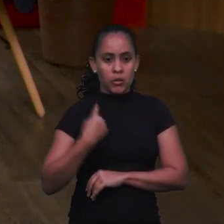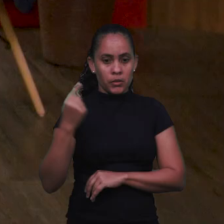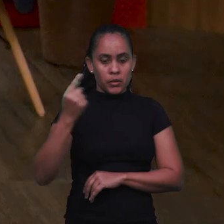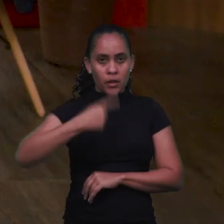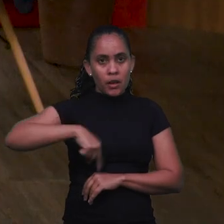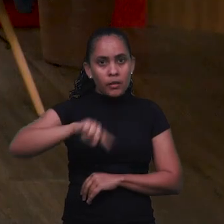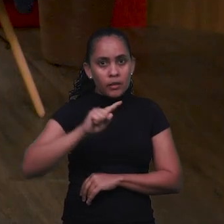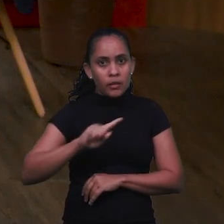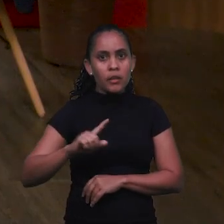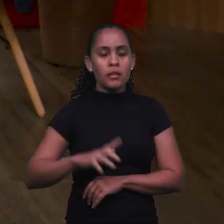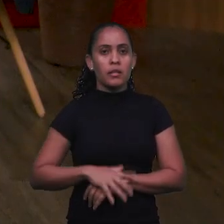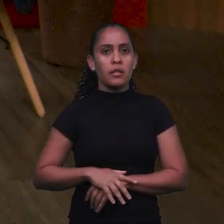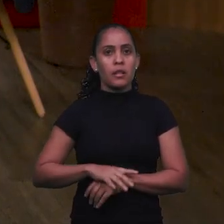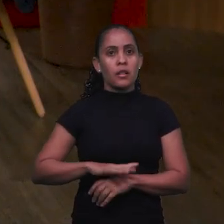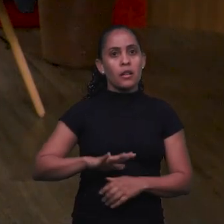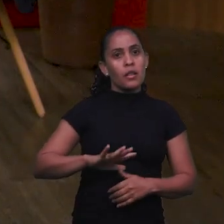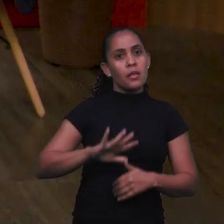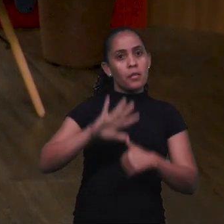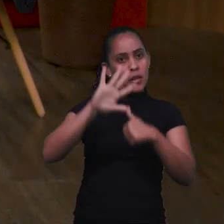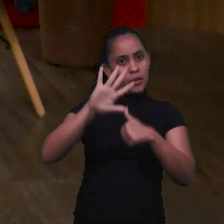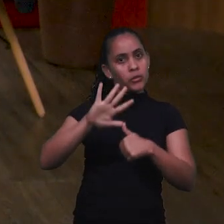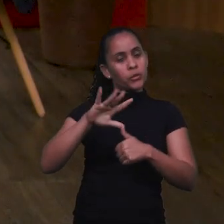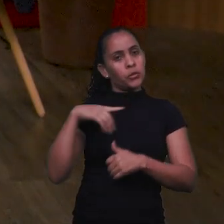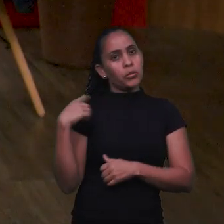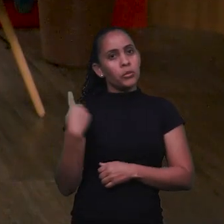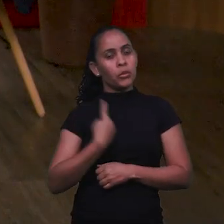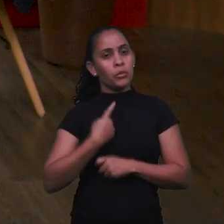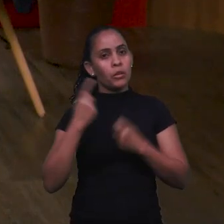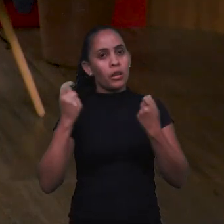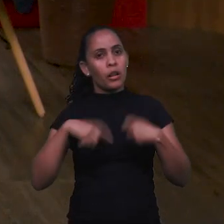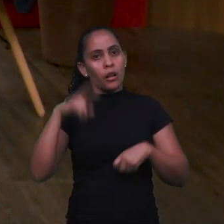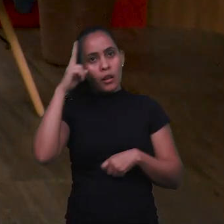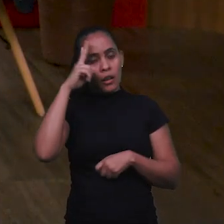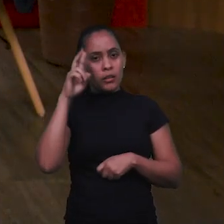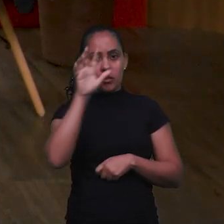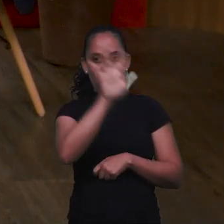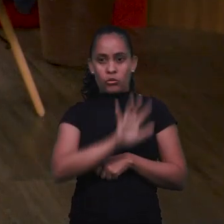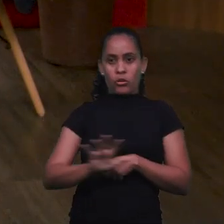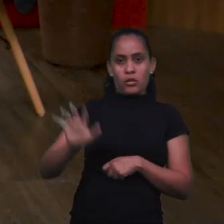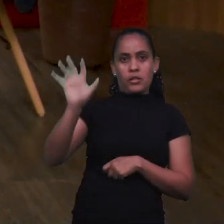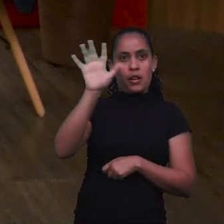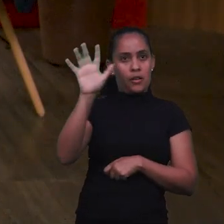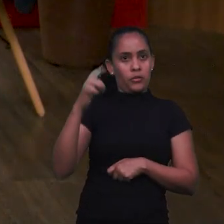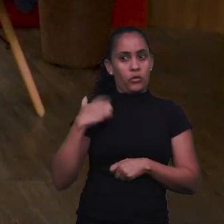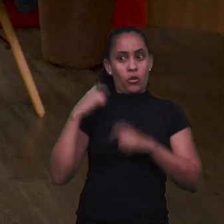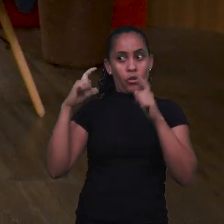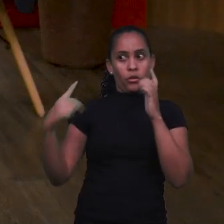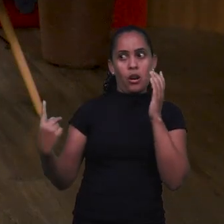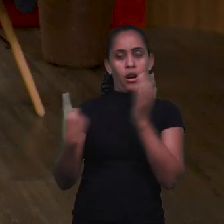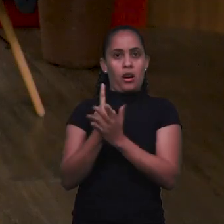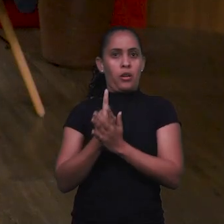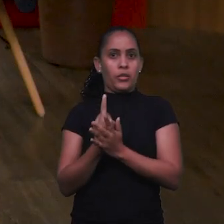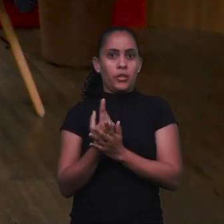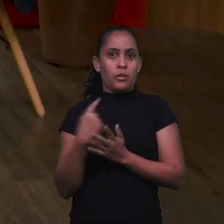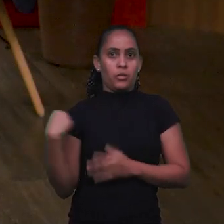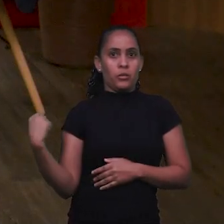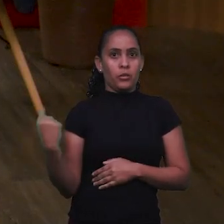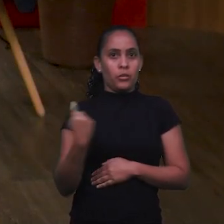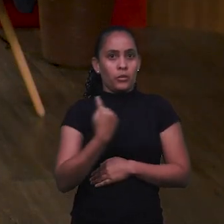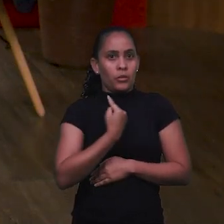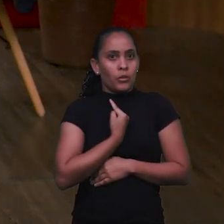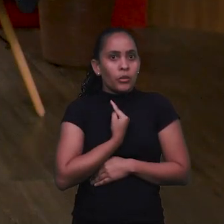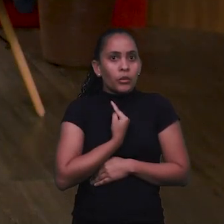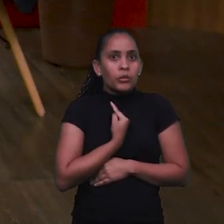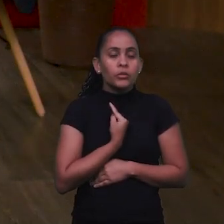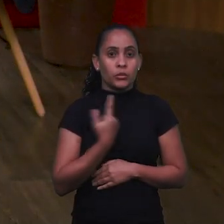Sul, podemos considerar, lembrando a questão geográfica de onde isso aconteceu. Podemos dizer que nós estamos nos confins. Nós